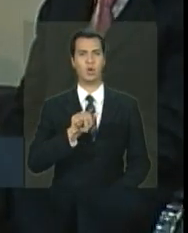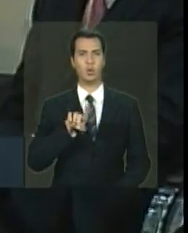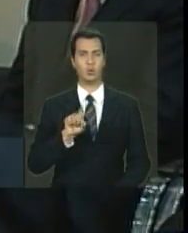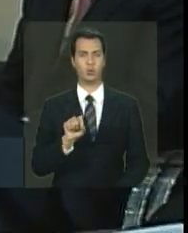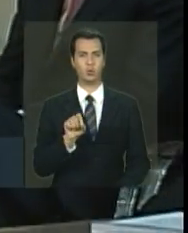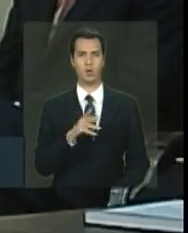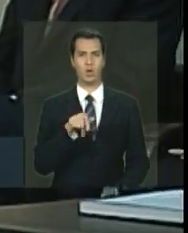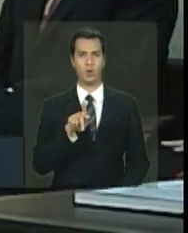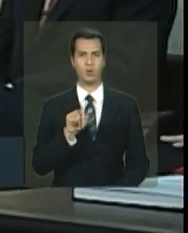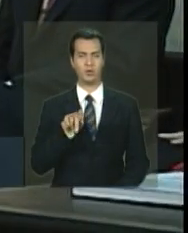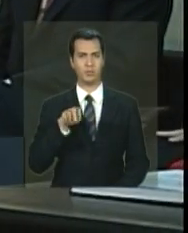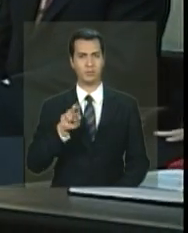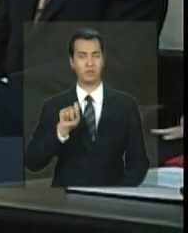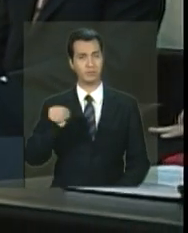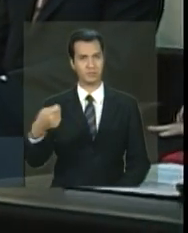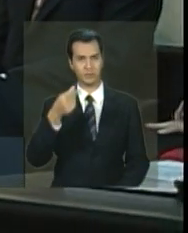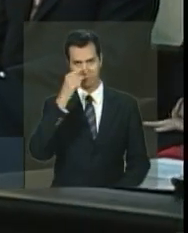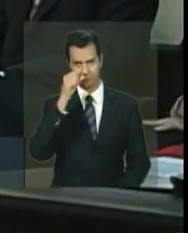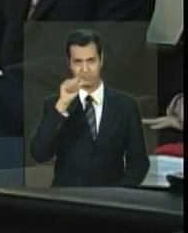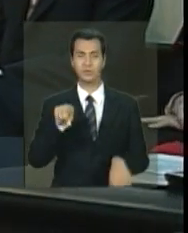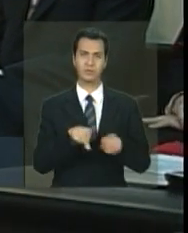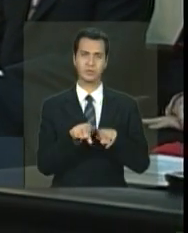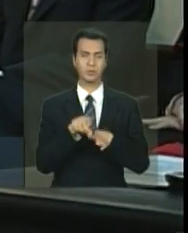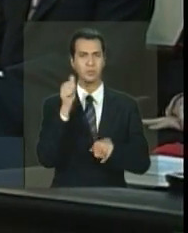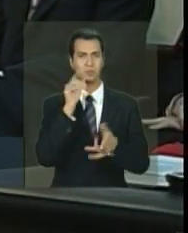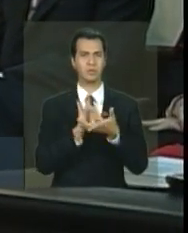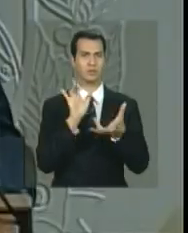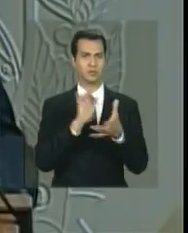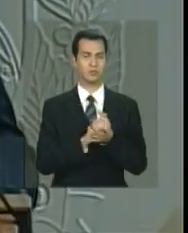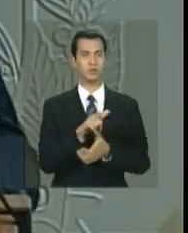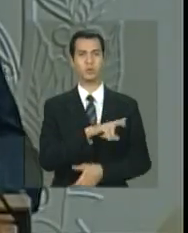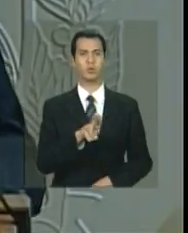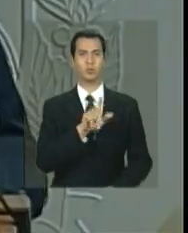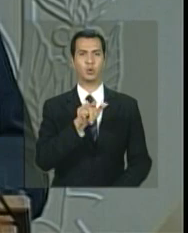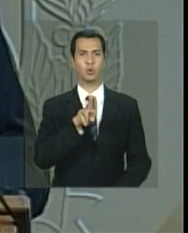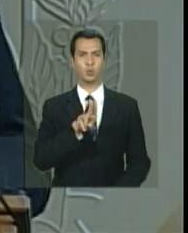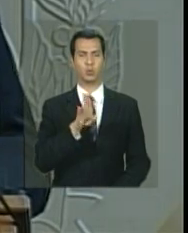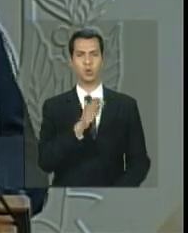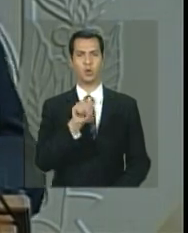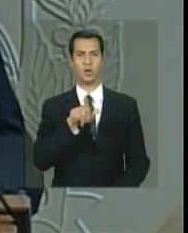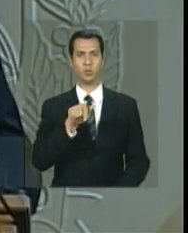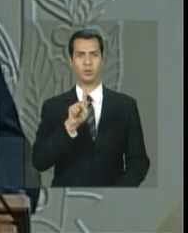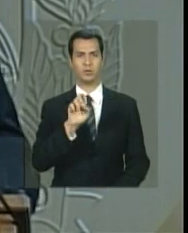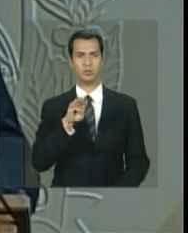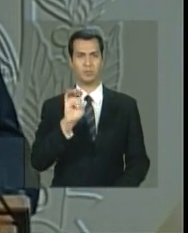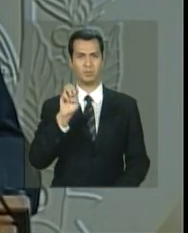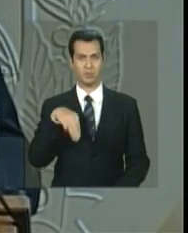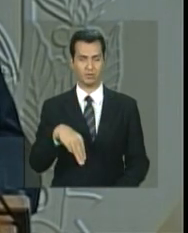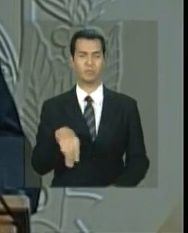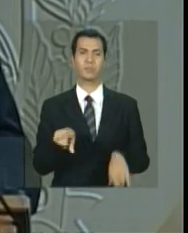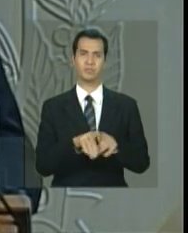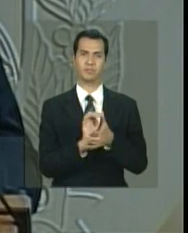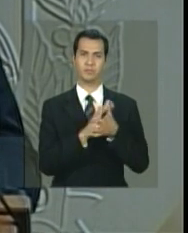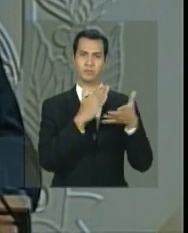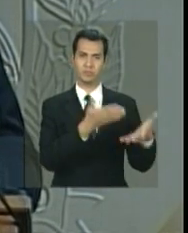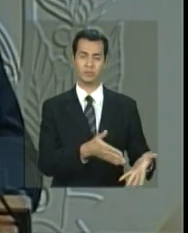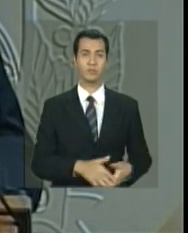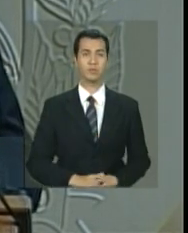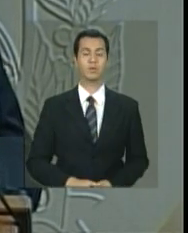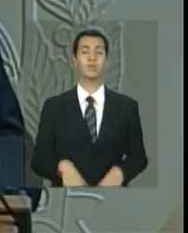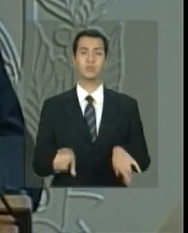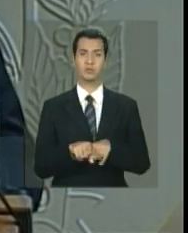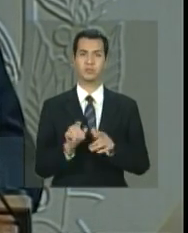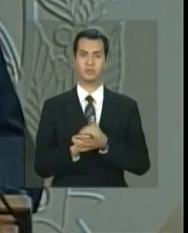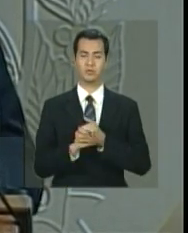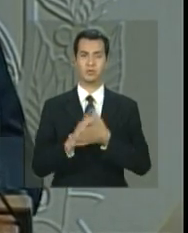do Fundo de Solidariedade e Desenvolvimento do Estado de São Paulo, Lu Alckmin, o ministro Gilberto Carvalho, o